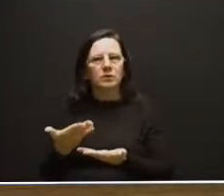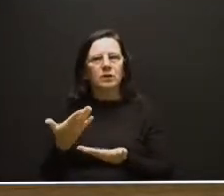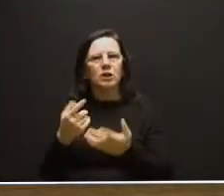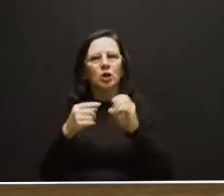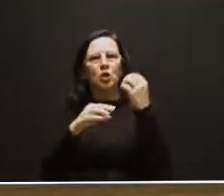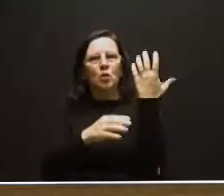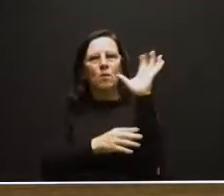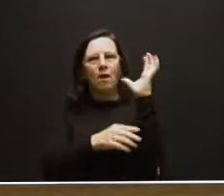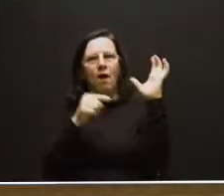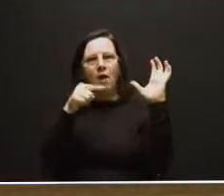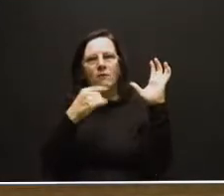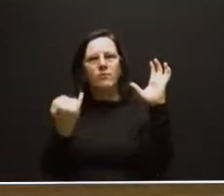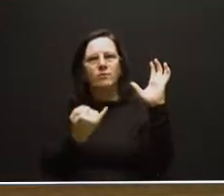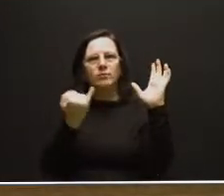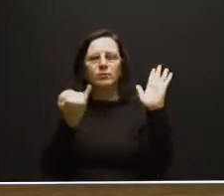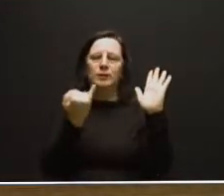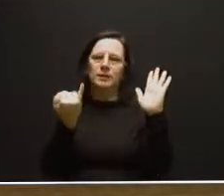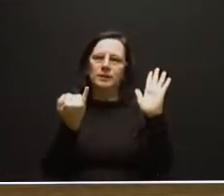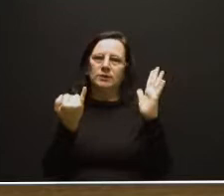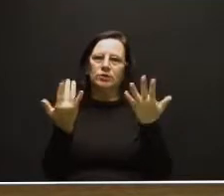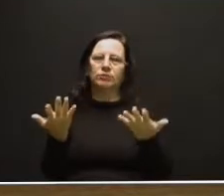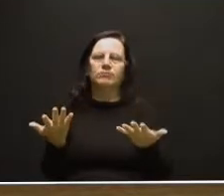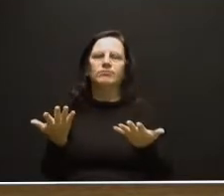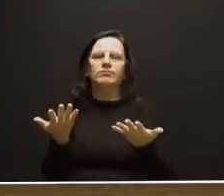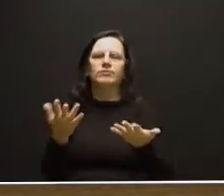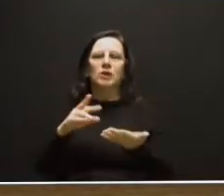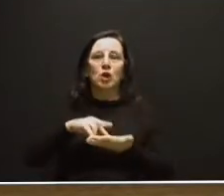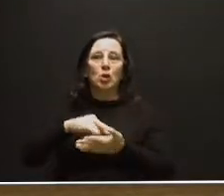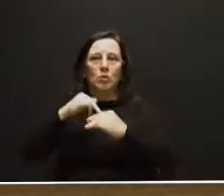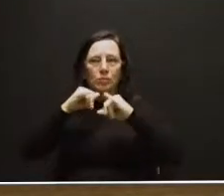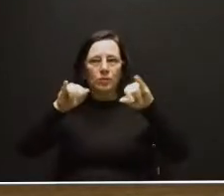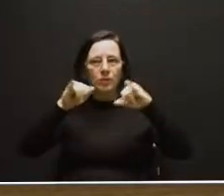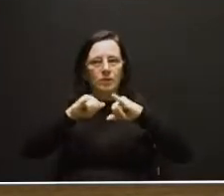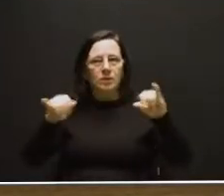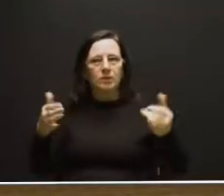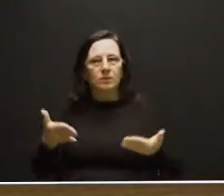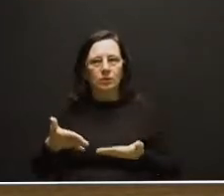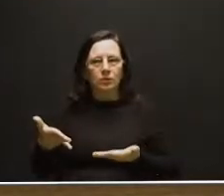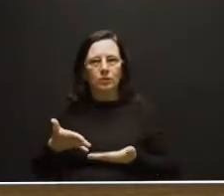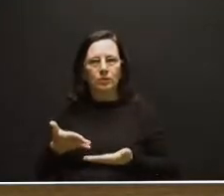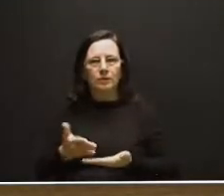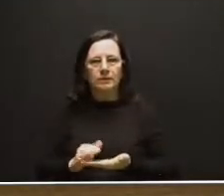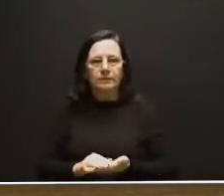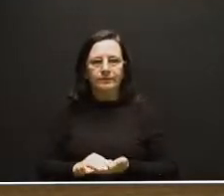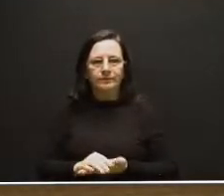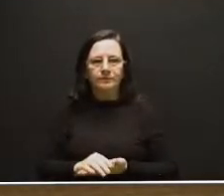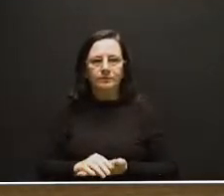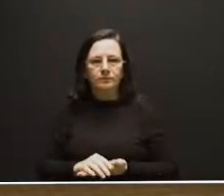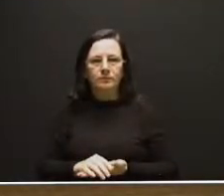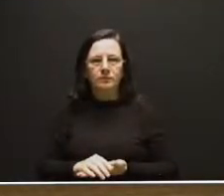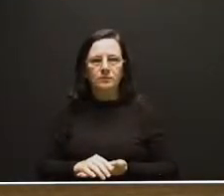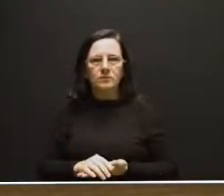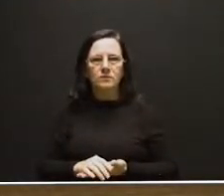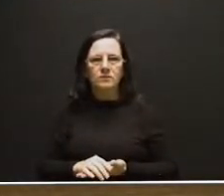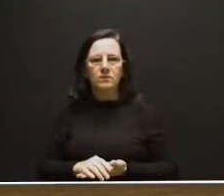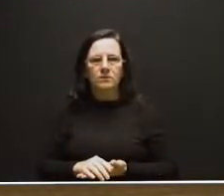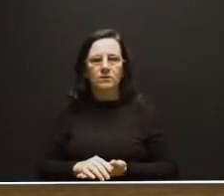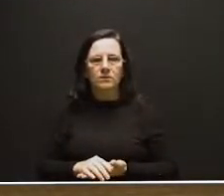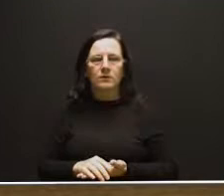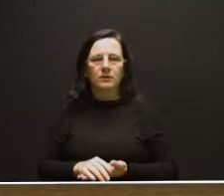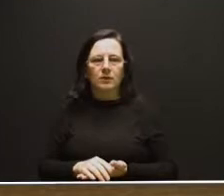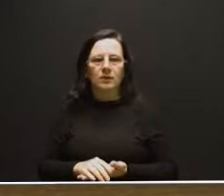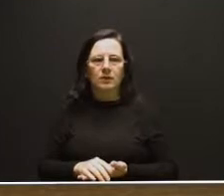e o que é que nós discutimos hoje 9 o vereador já em relação às discussões